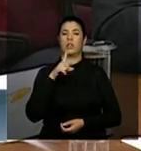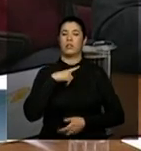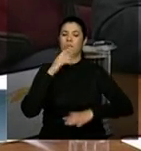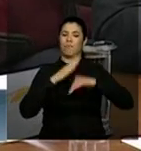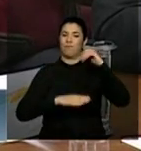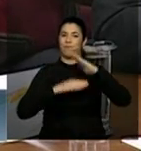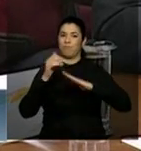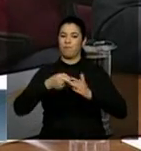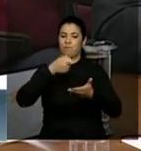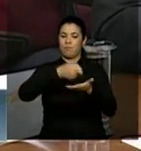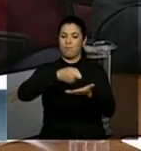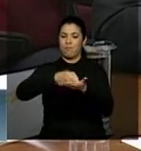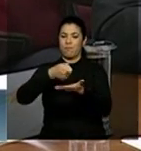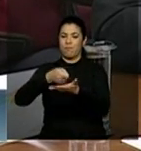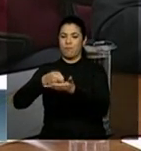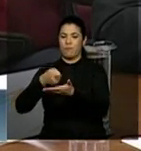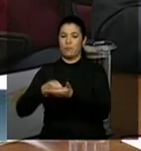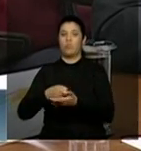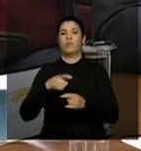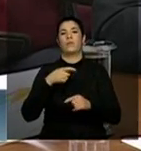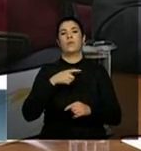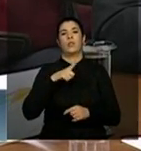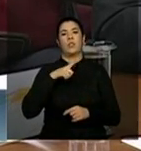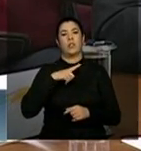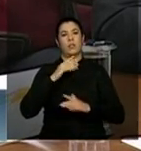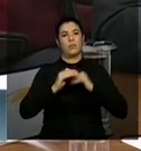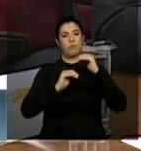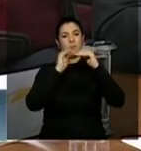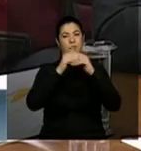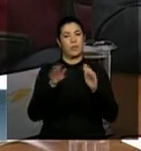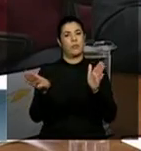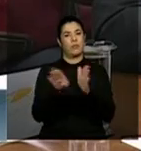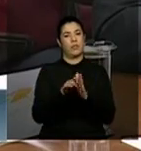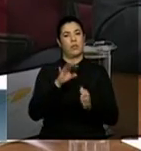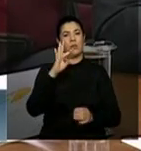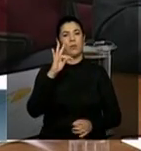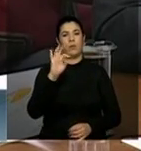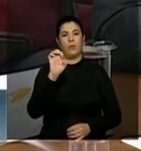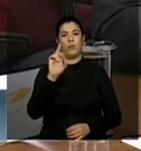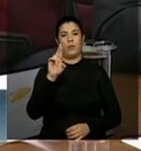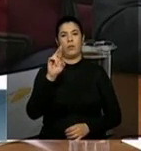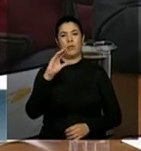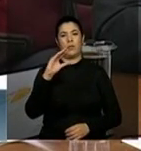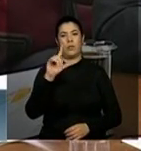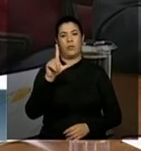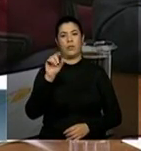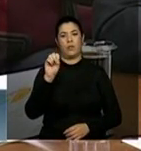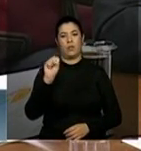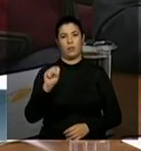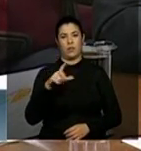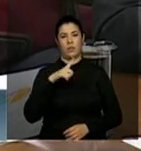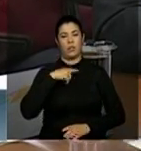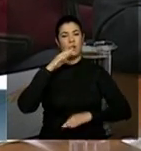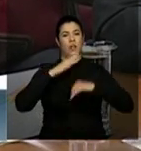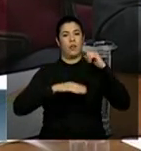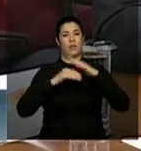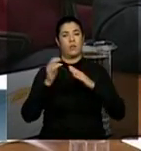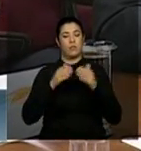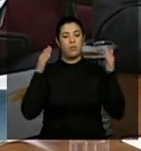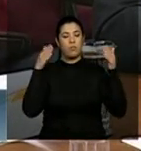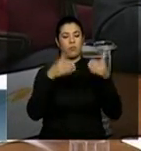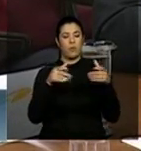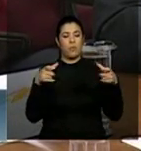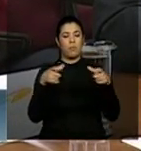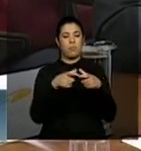efetivas que deu através do embasamento do Terra Classe. Essas ações efetivas estão focadas principalmente em pequenos produtores, e quando